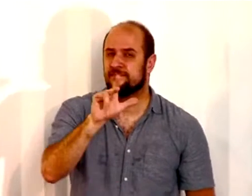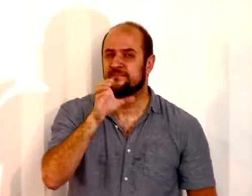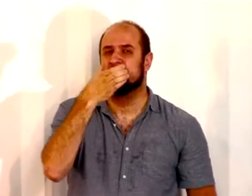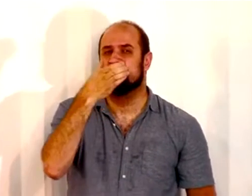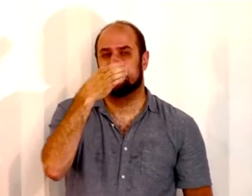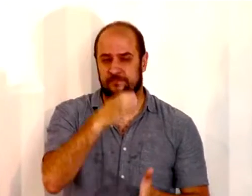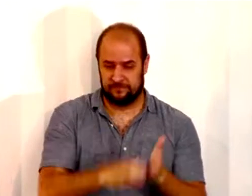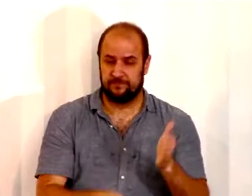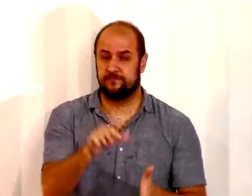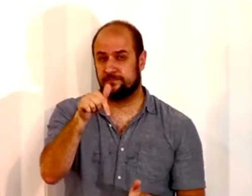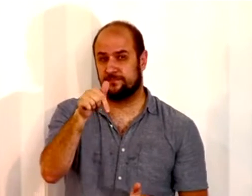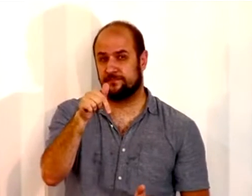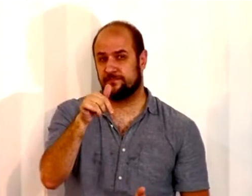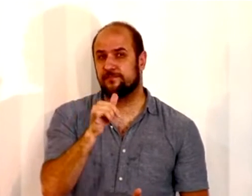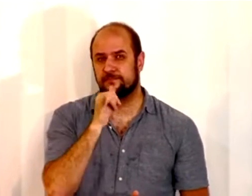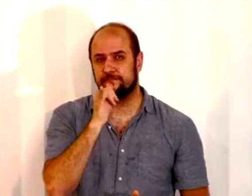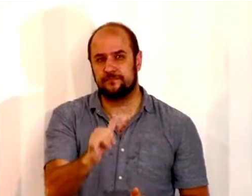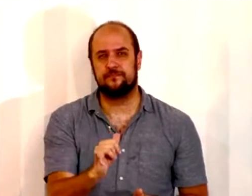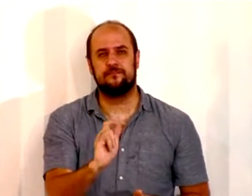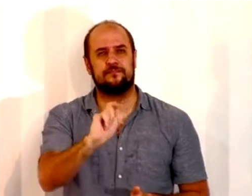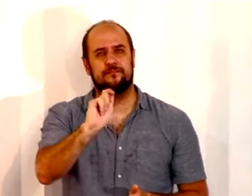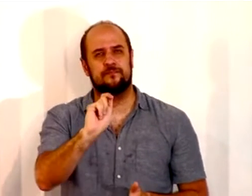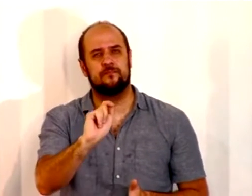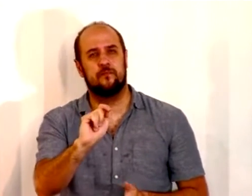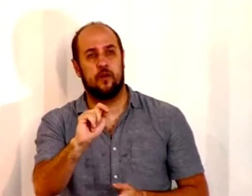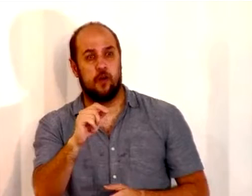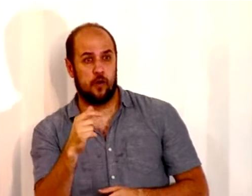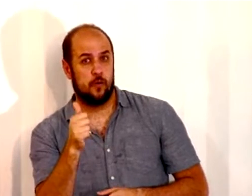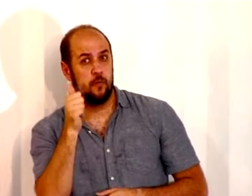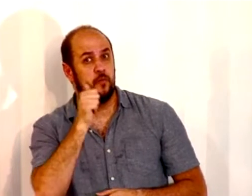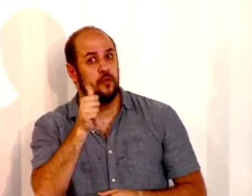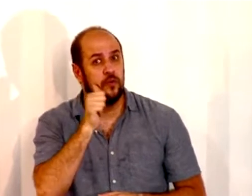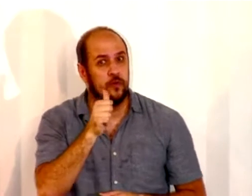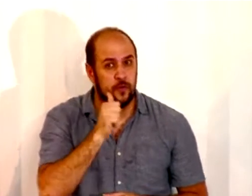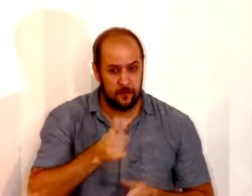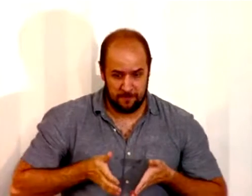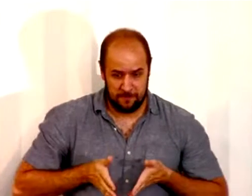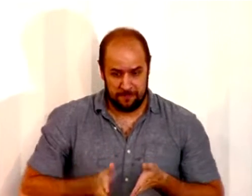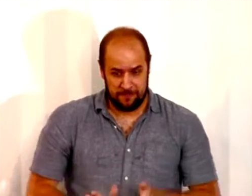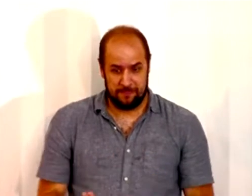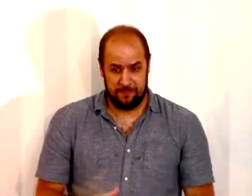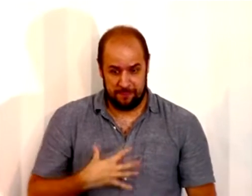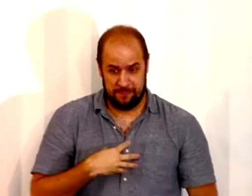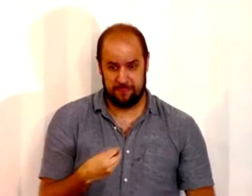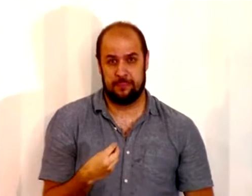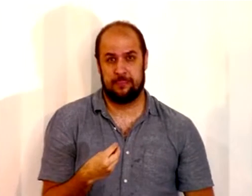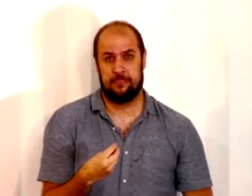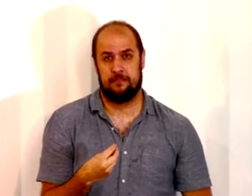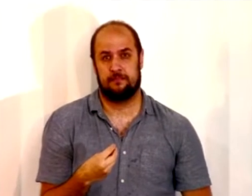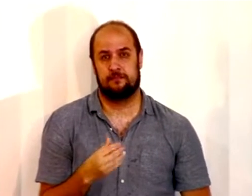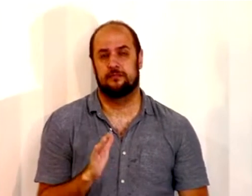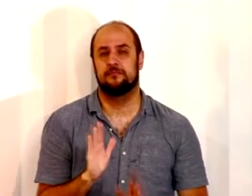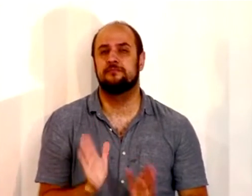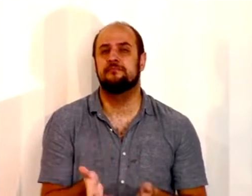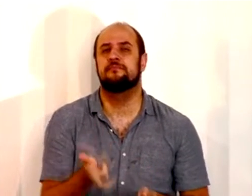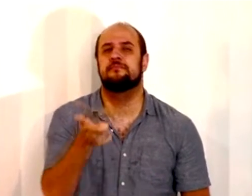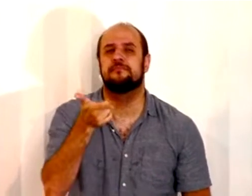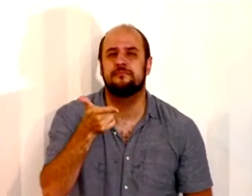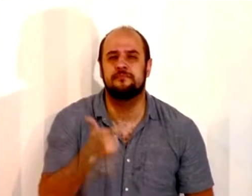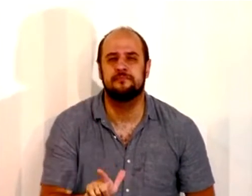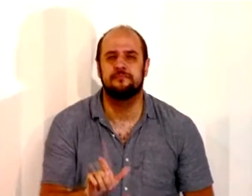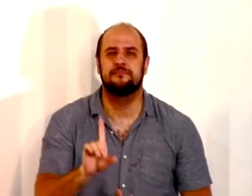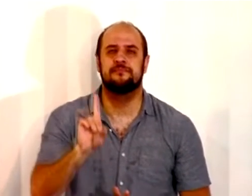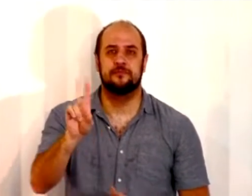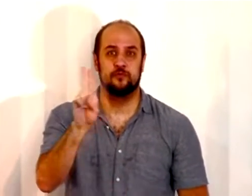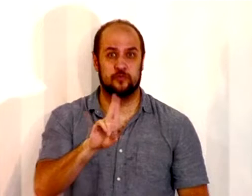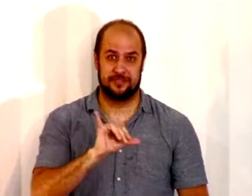7, falando do sinal de que a Virgem conceberia e daria luz a um filho. Agora, mais uma vez, nós vemos Deus usando